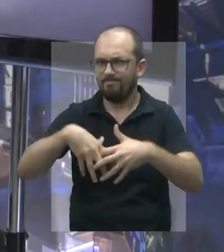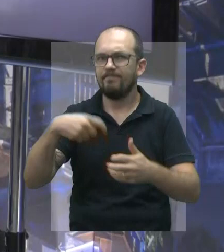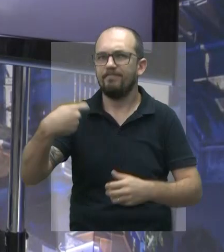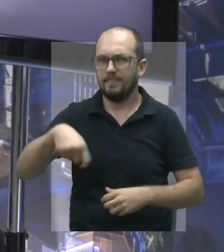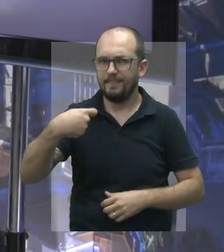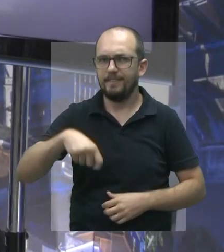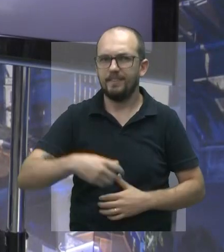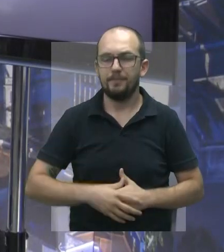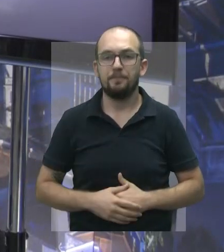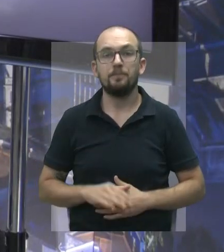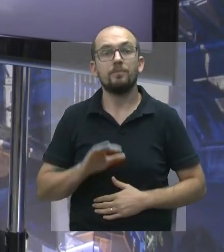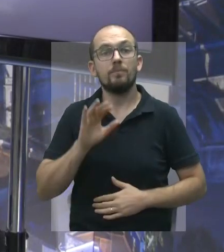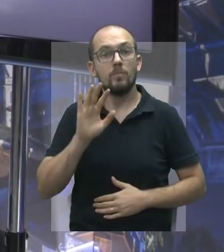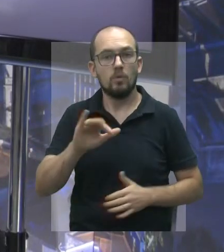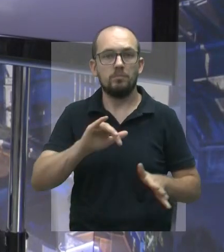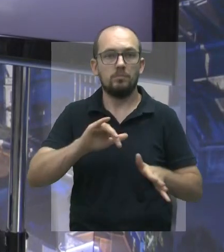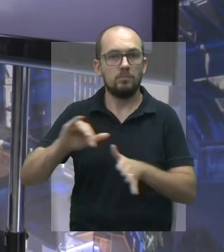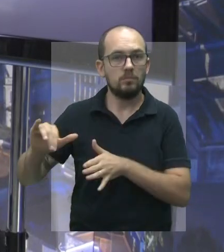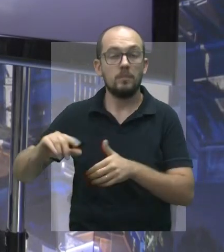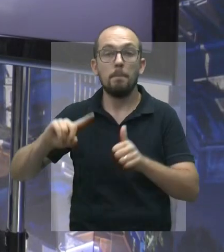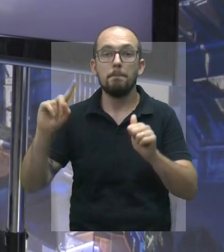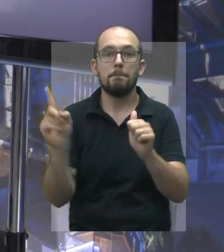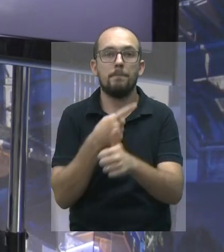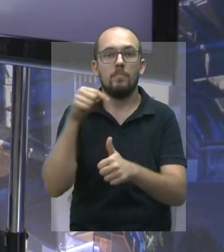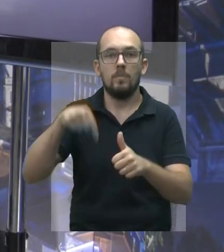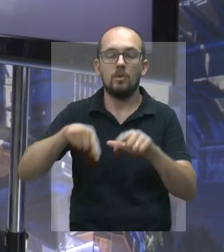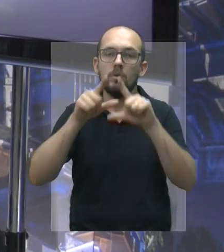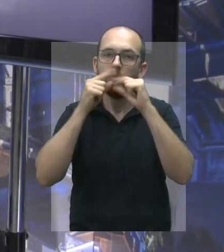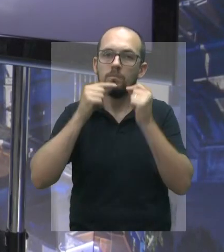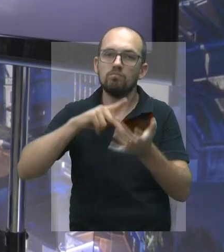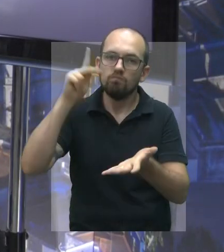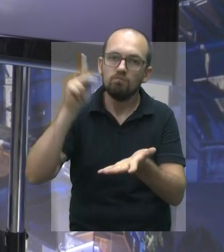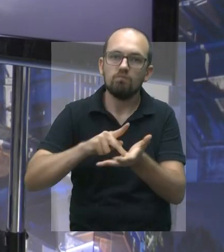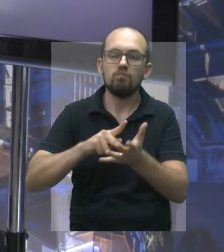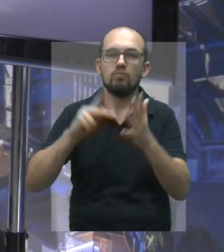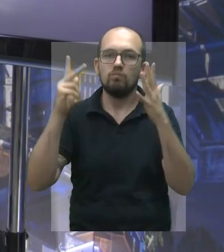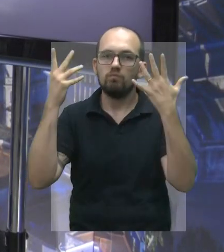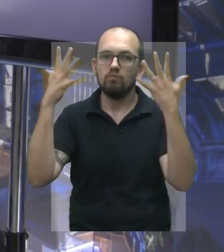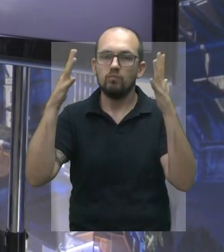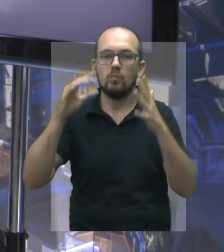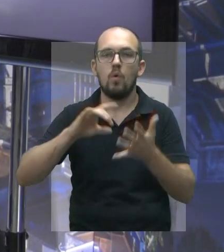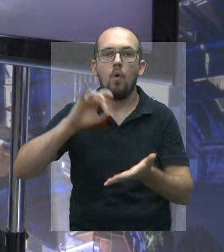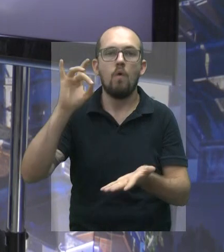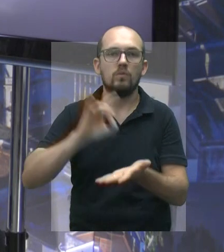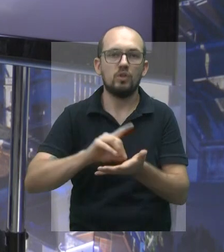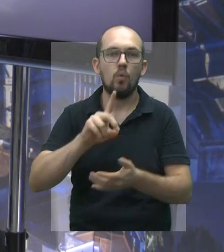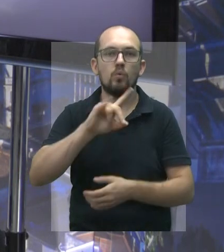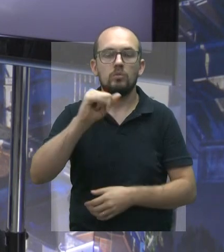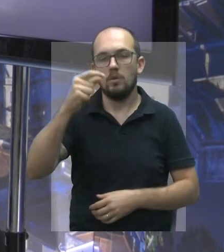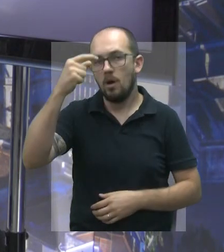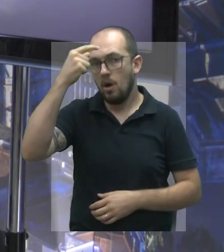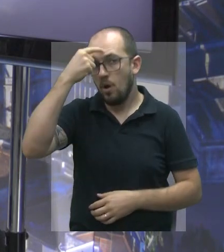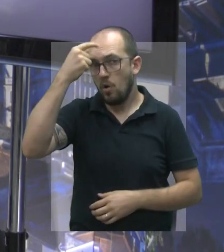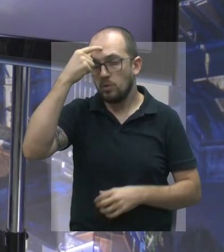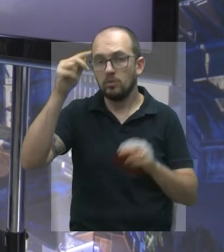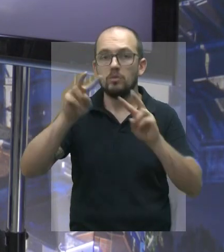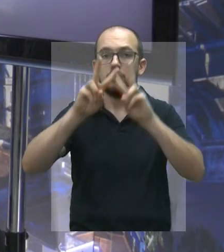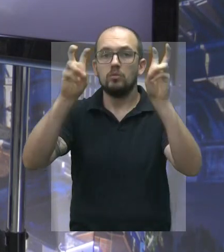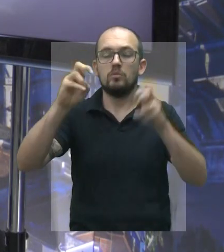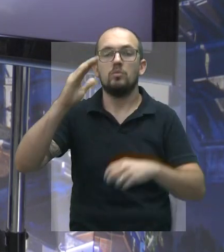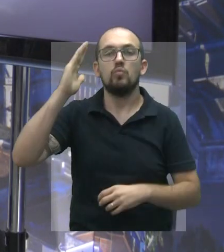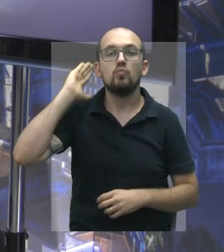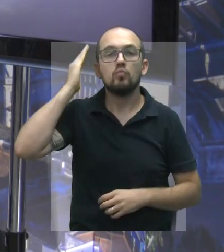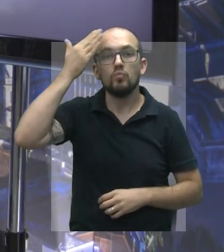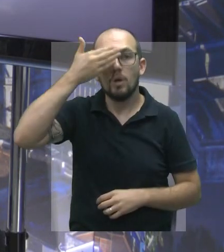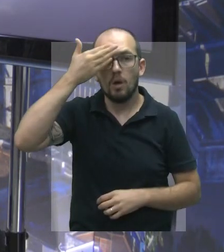olha, pela primeira vez, Jaú comemorou de forma oficial o Dia de Conscientização sobre a Pessoa com Surdo-Cegueira.